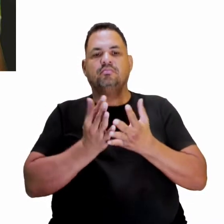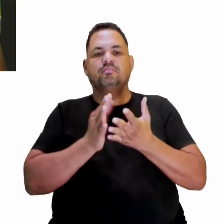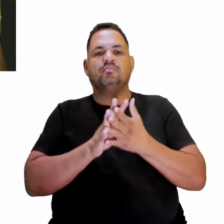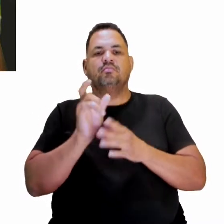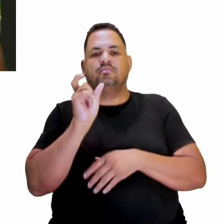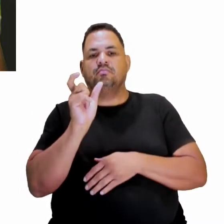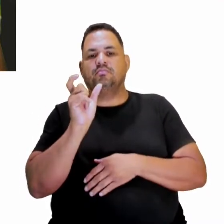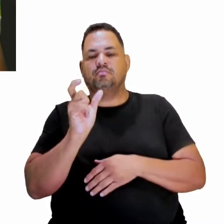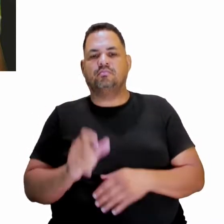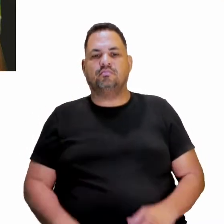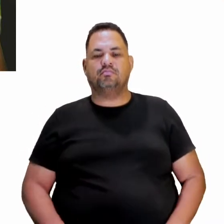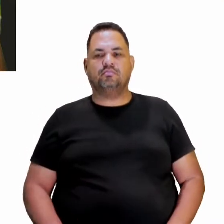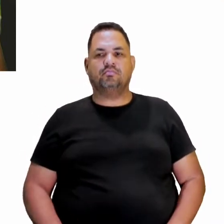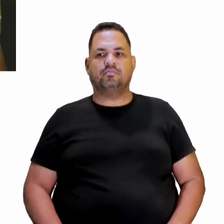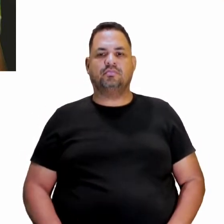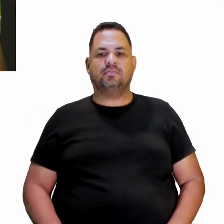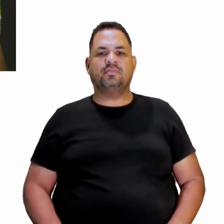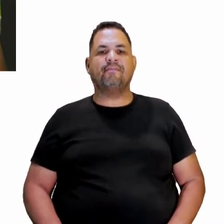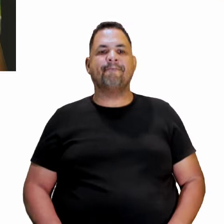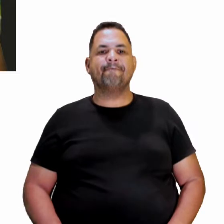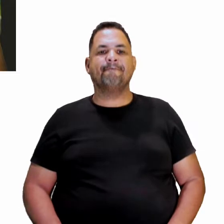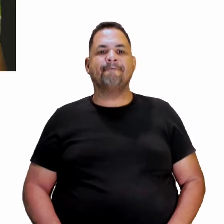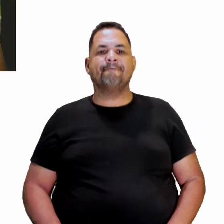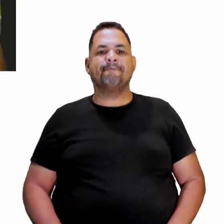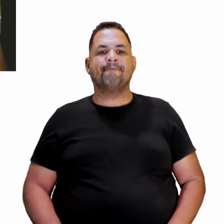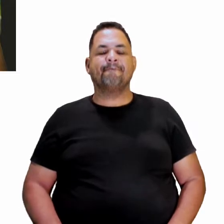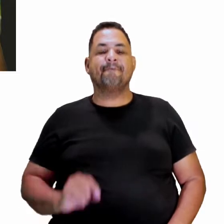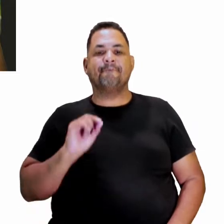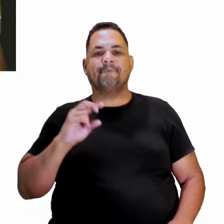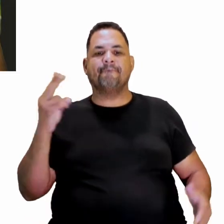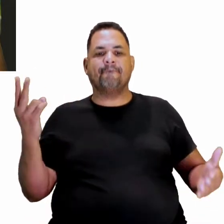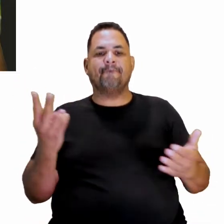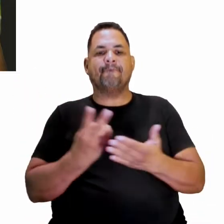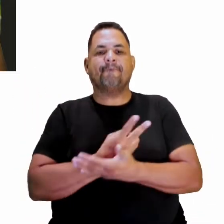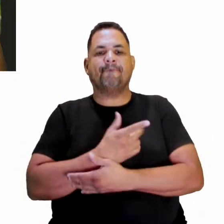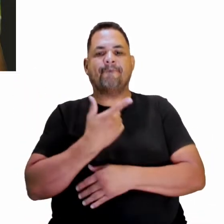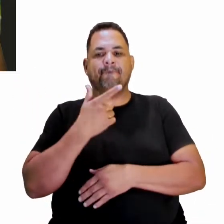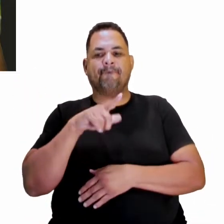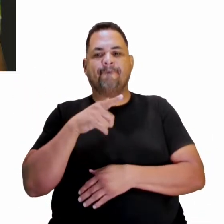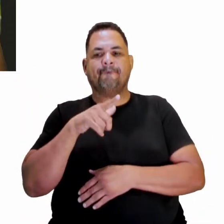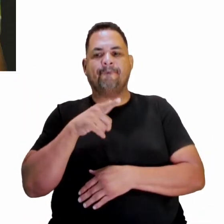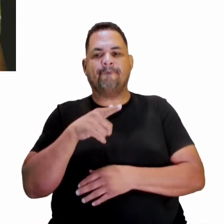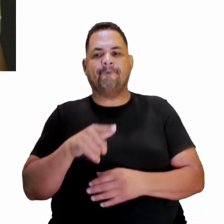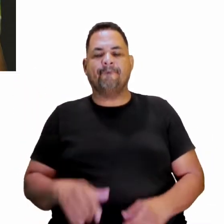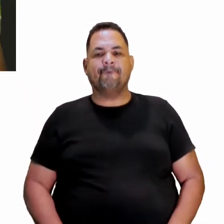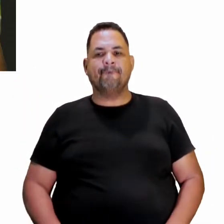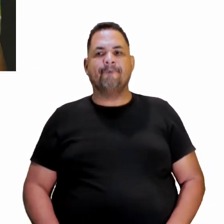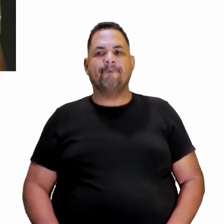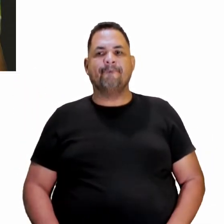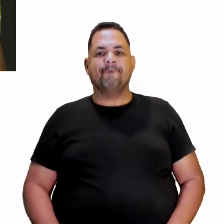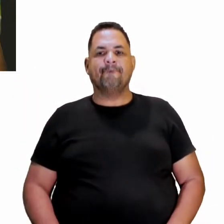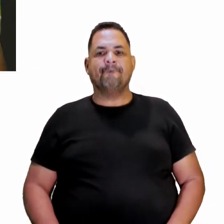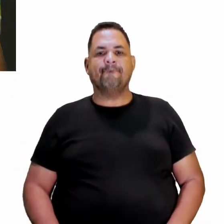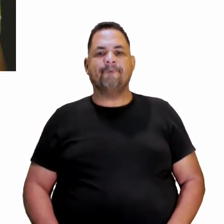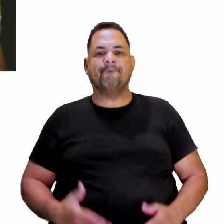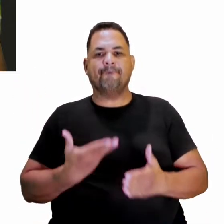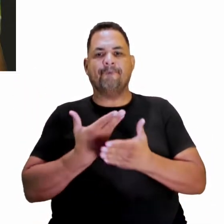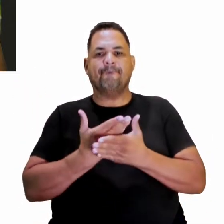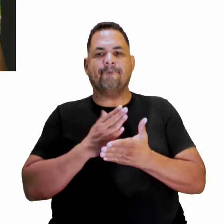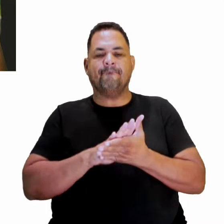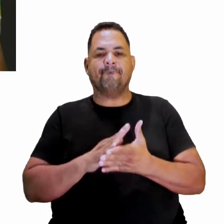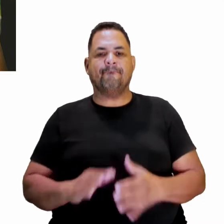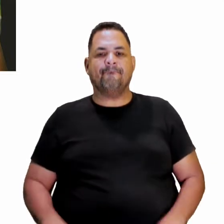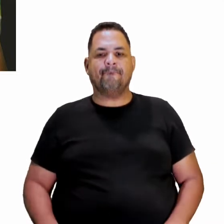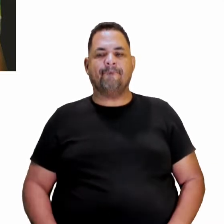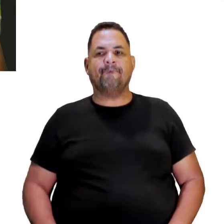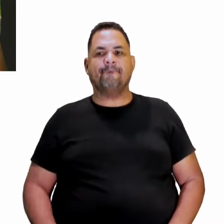na contração, né, de did mas not, o que acontece aqui? Ele não tem, assim, exatamente uma tradução aqui.